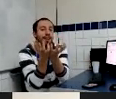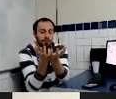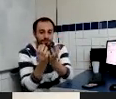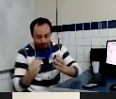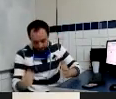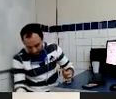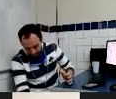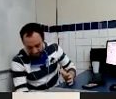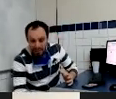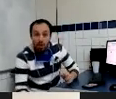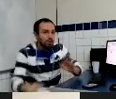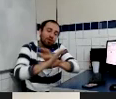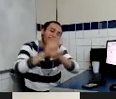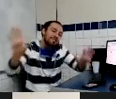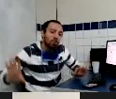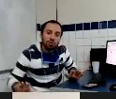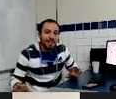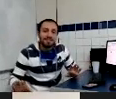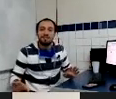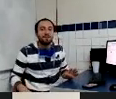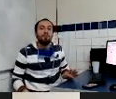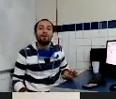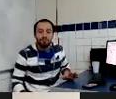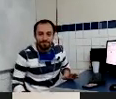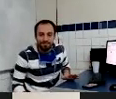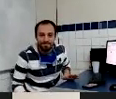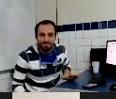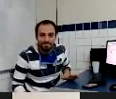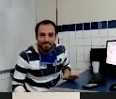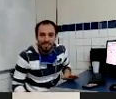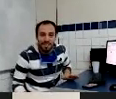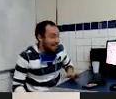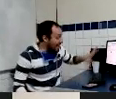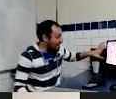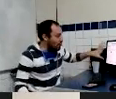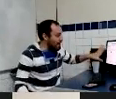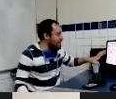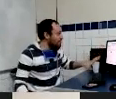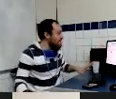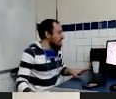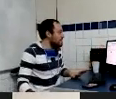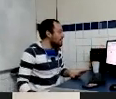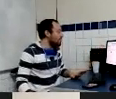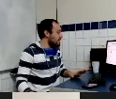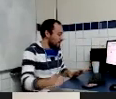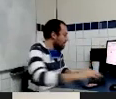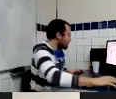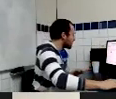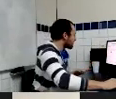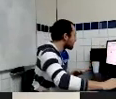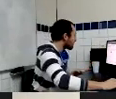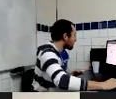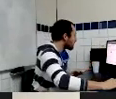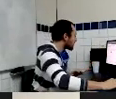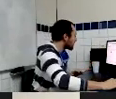vai nascendo. Você não conhece todo mundo da cidade de São Paulo. E aqui começa a acontecer a mesma coisa. Oh,